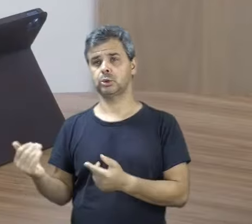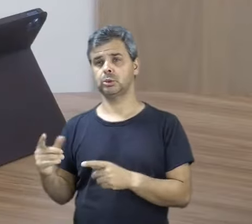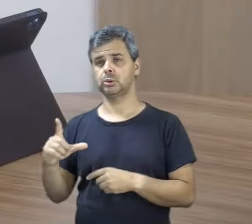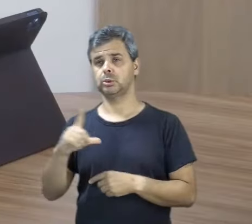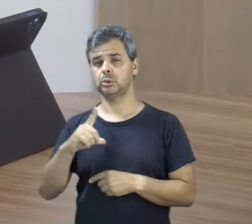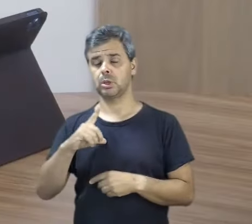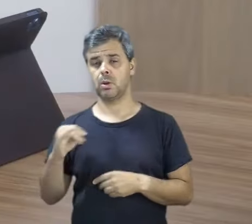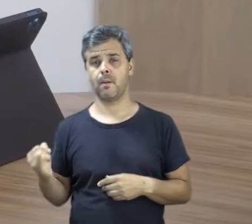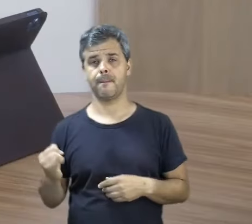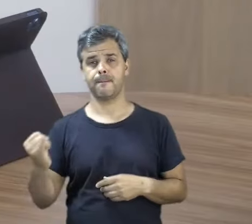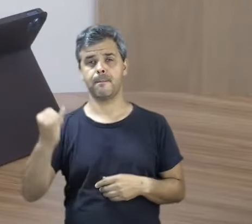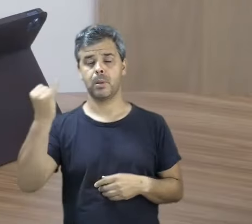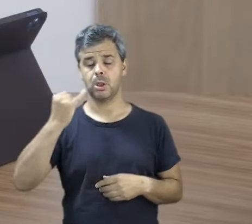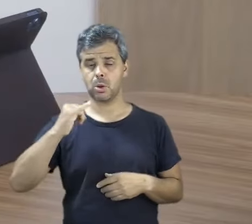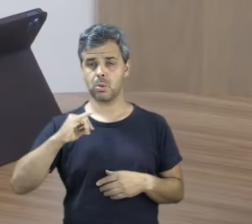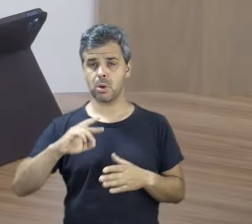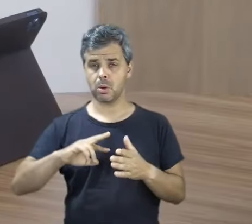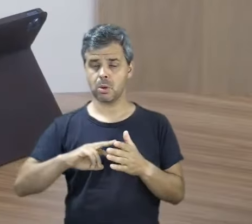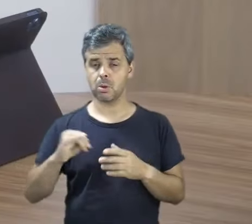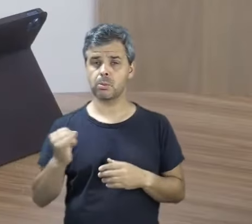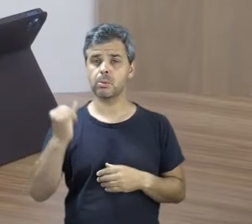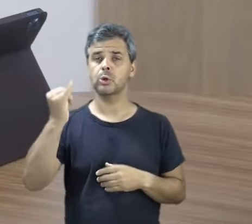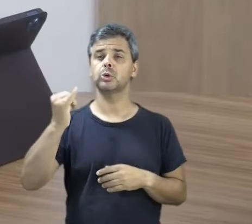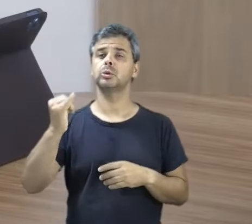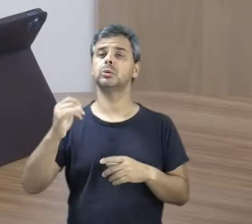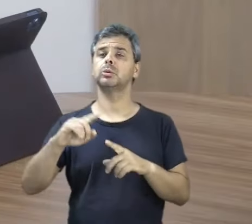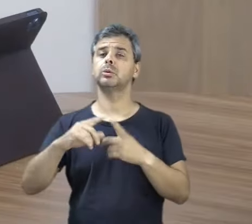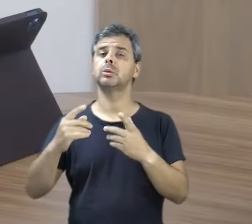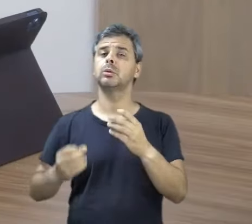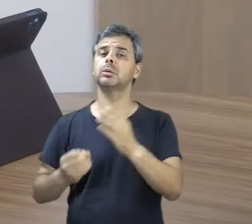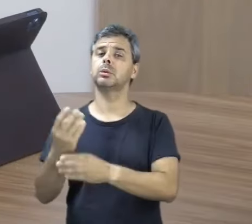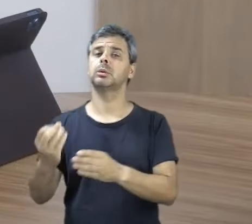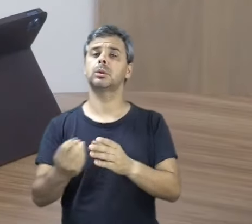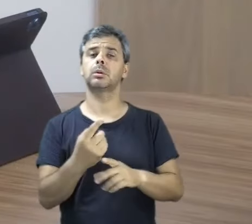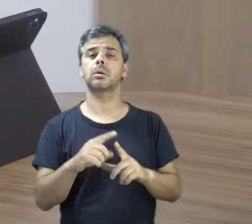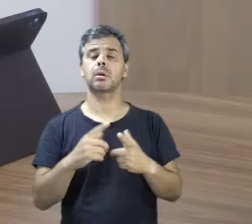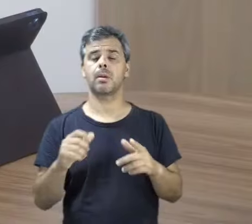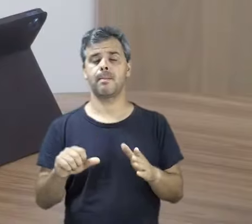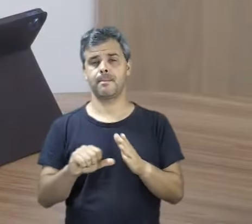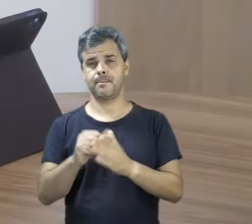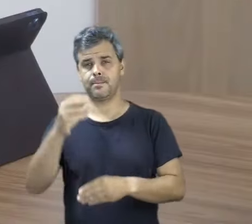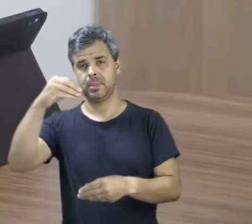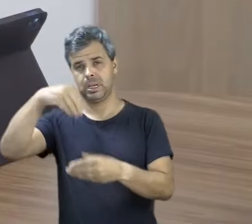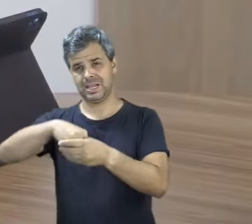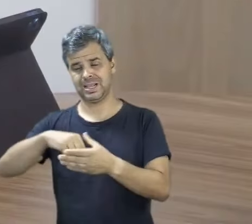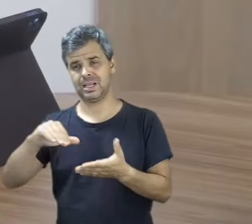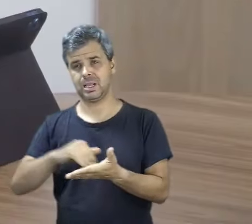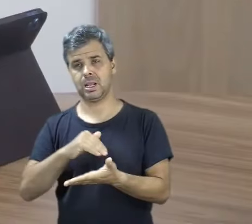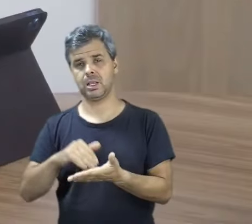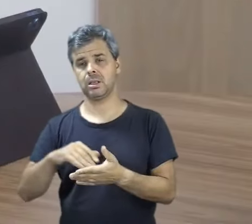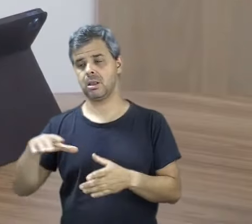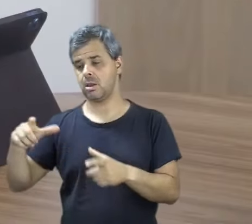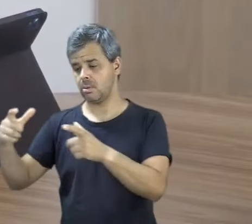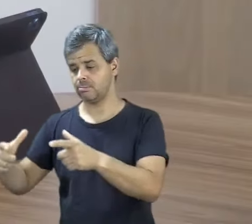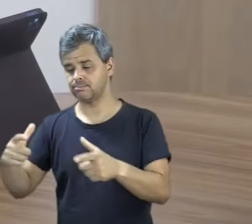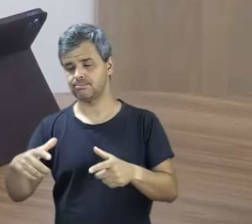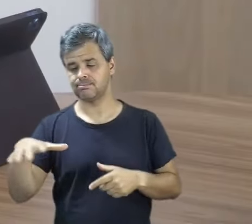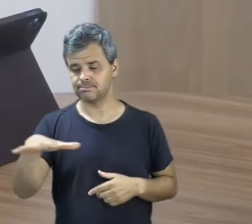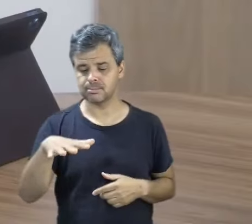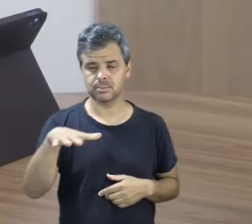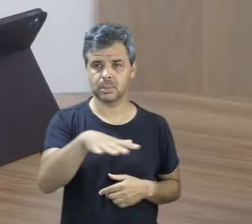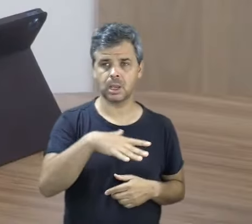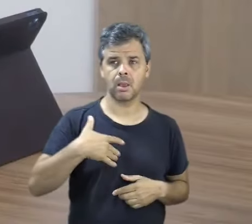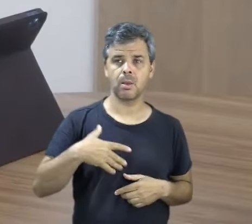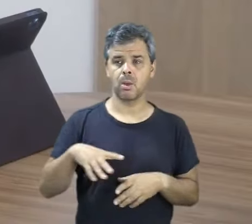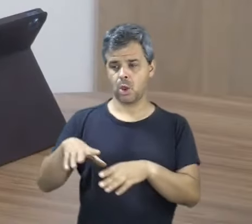têm uma importância significativa na construção da elaboração. Primeiro que dentro das secretarias e os setoriais, a gente faz o